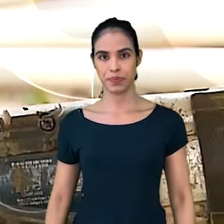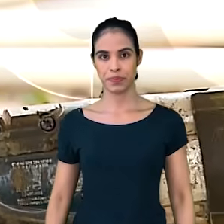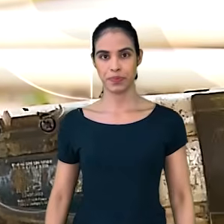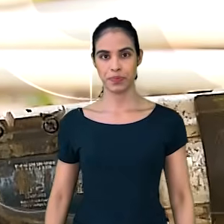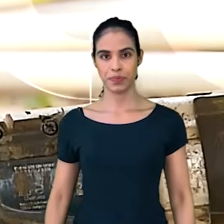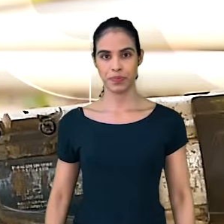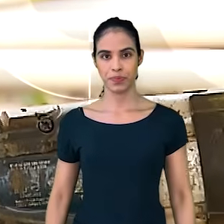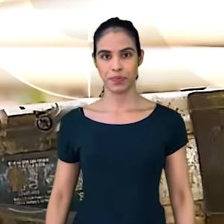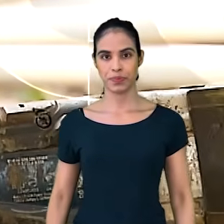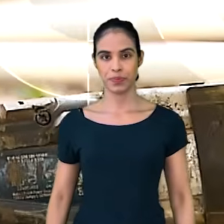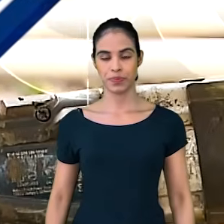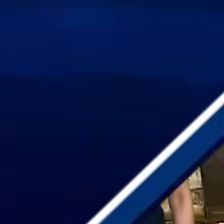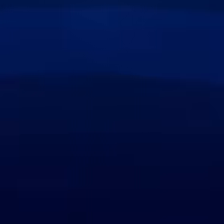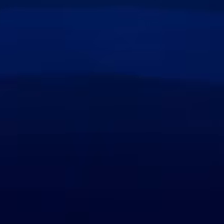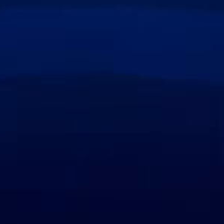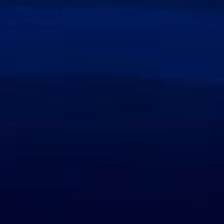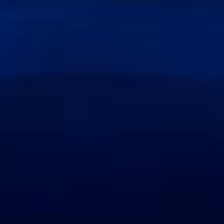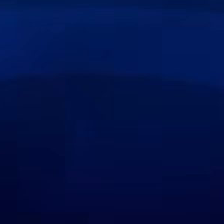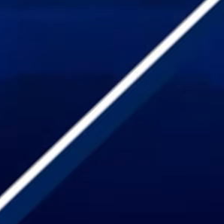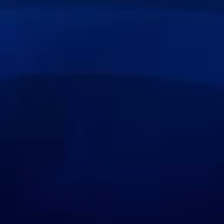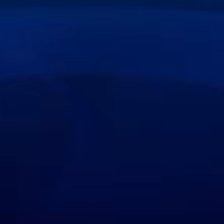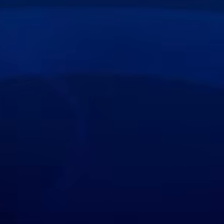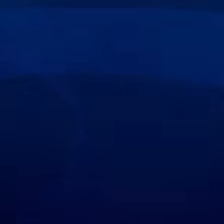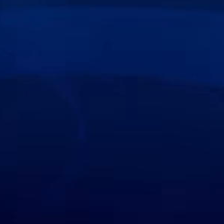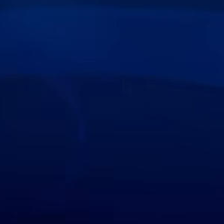gente volta já.